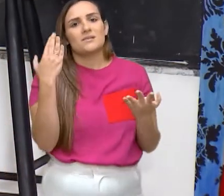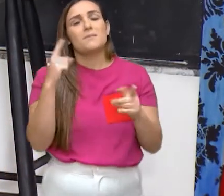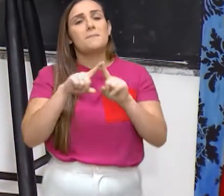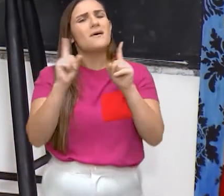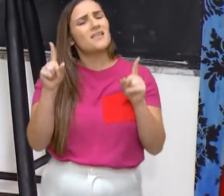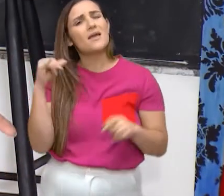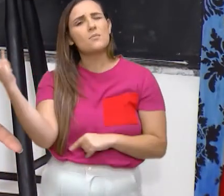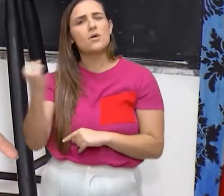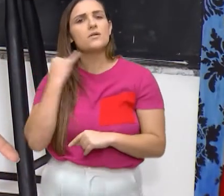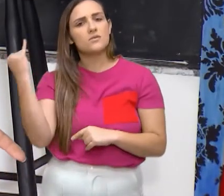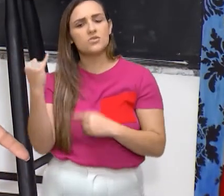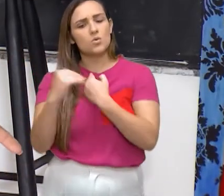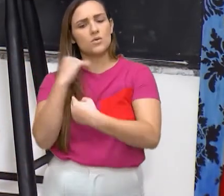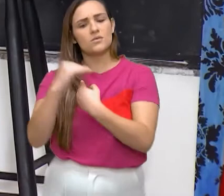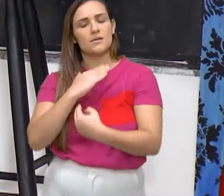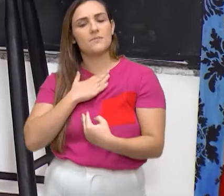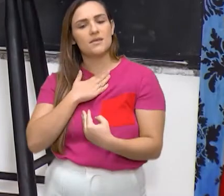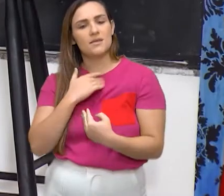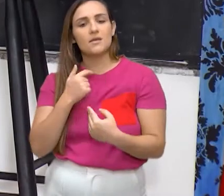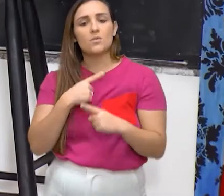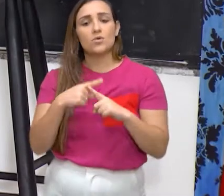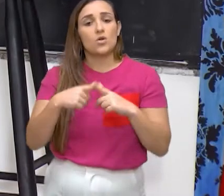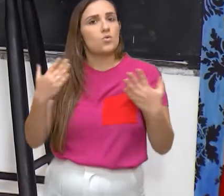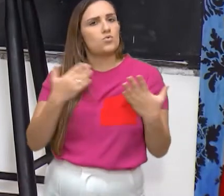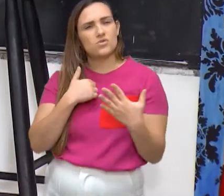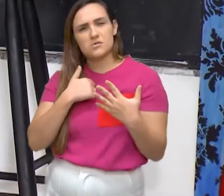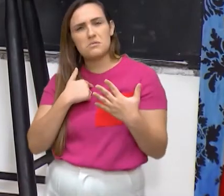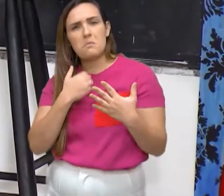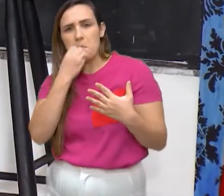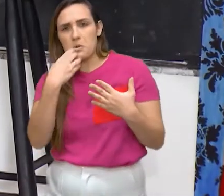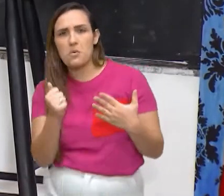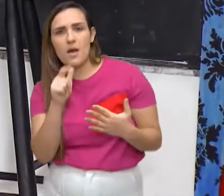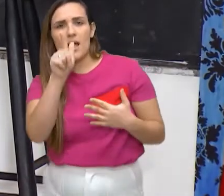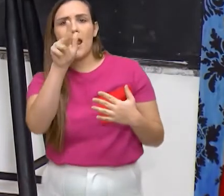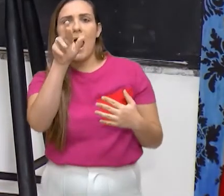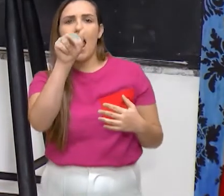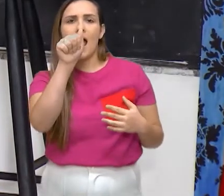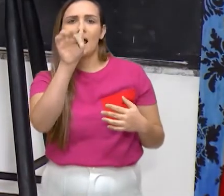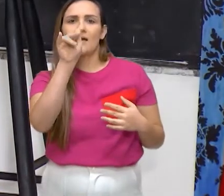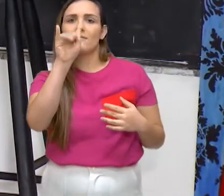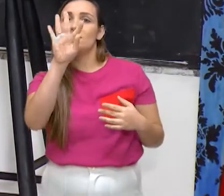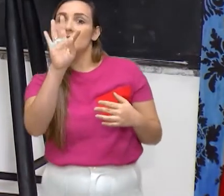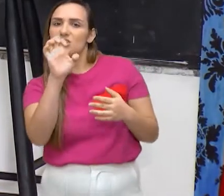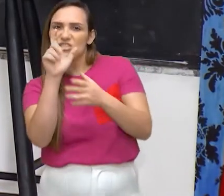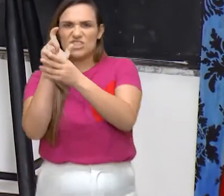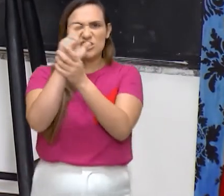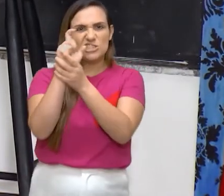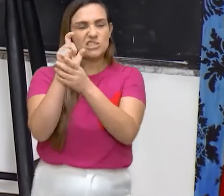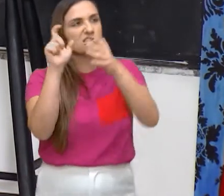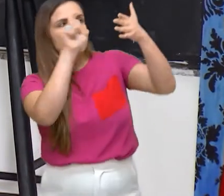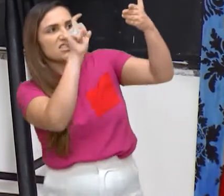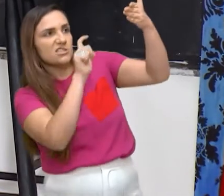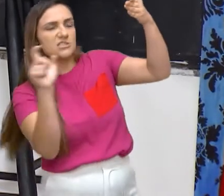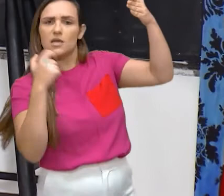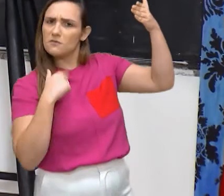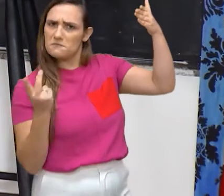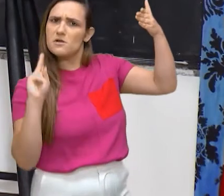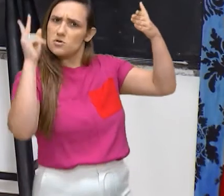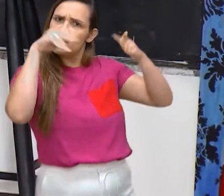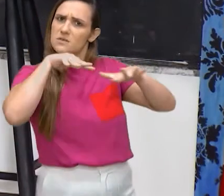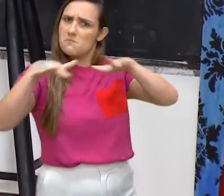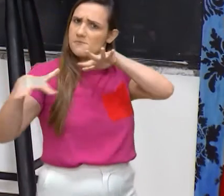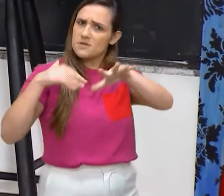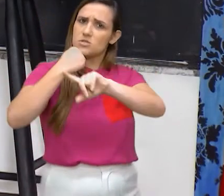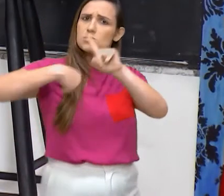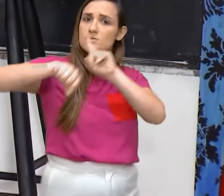eu vejo que foi importante até para me direcionar a ser a grafiteira que eu sou hoje, a valorizar tantos